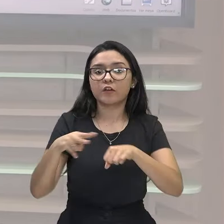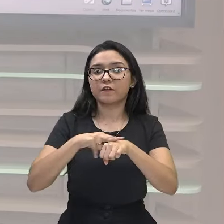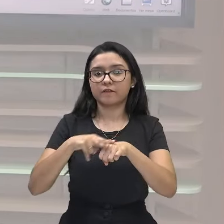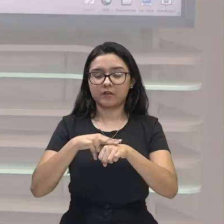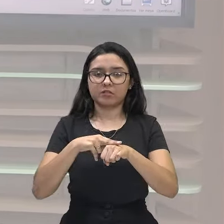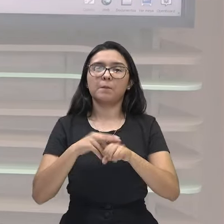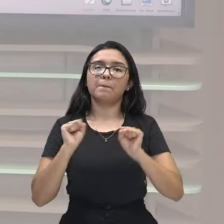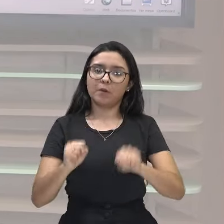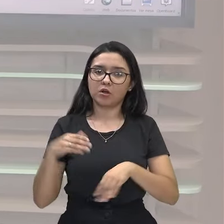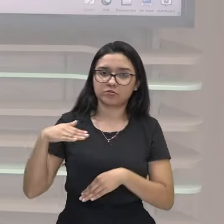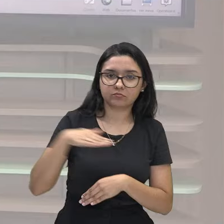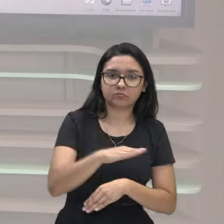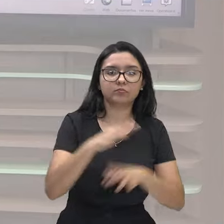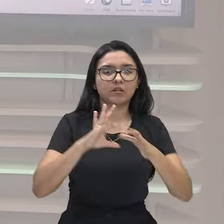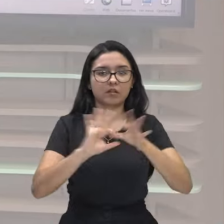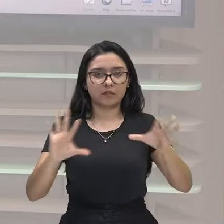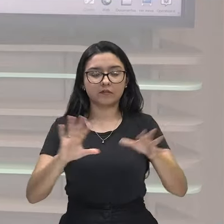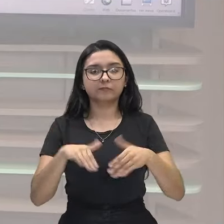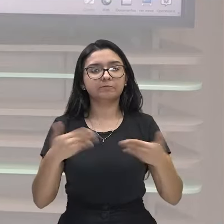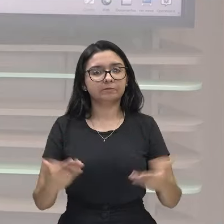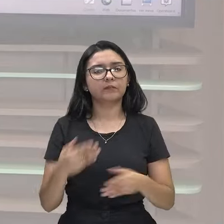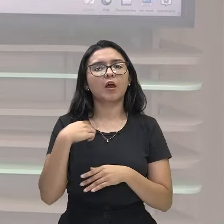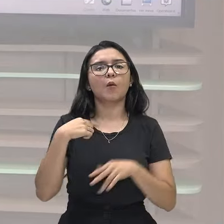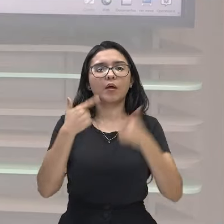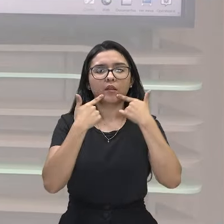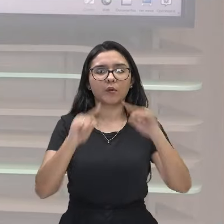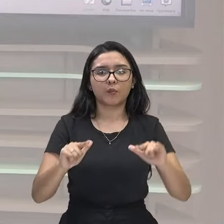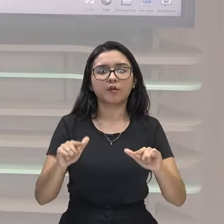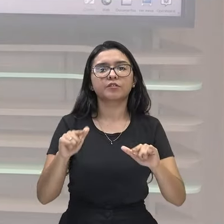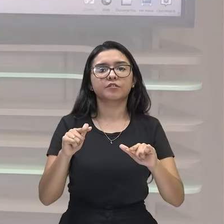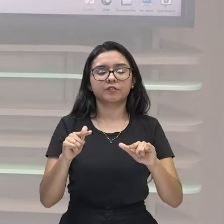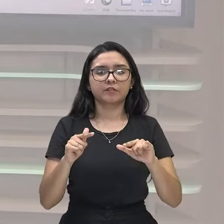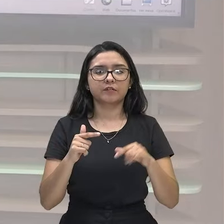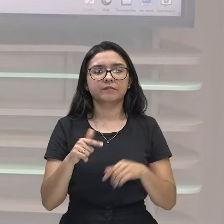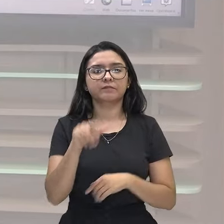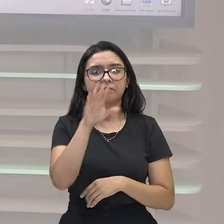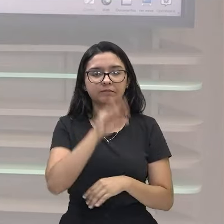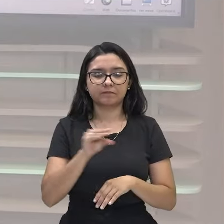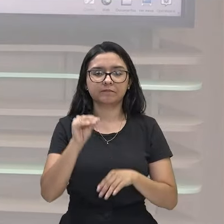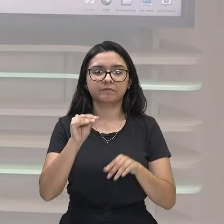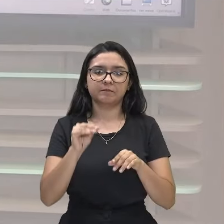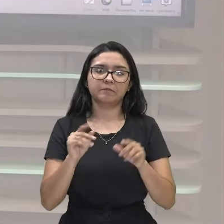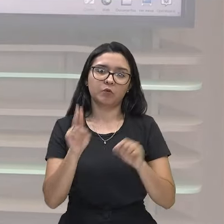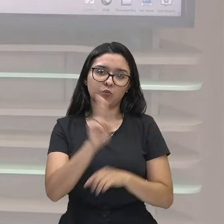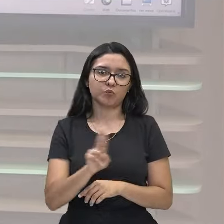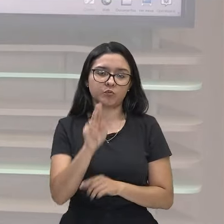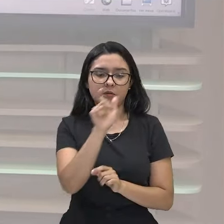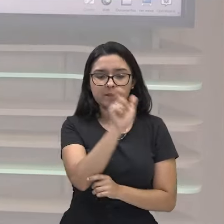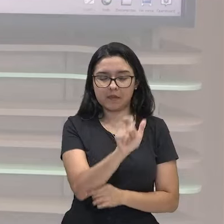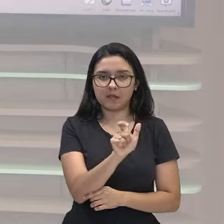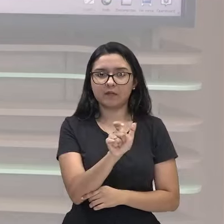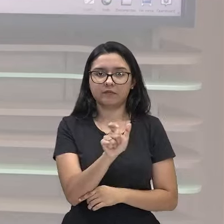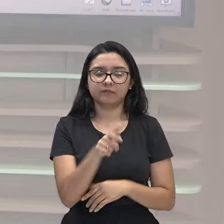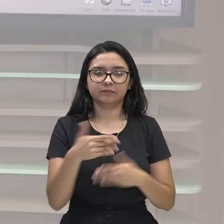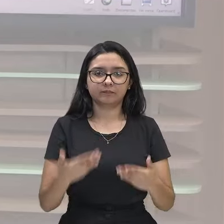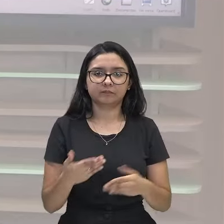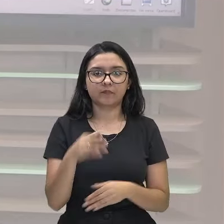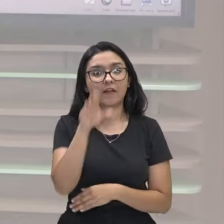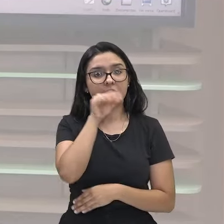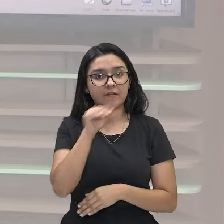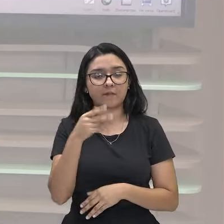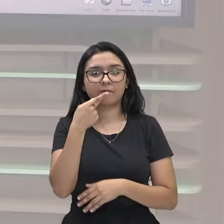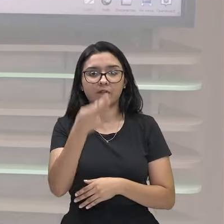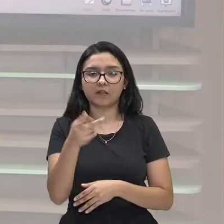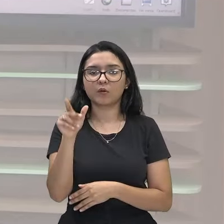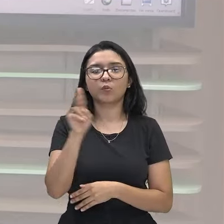está liberado. Muito bem. Então, a linguagem verbal, ela forma-se em torno da palavra. A linguagem verbal, ela se dá